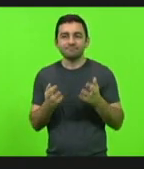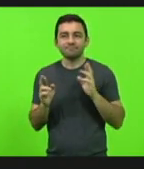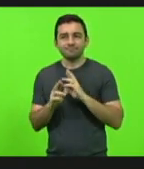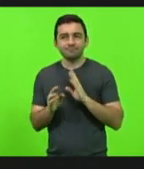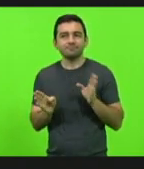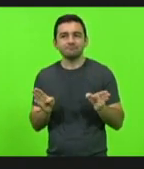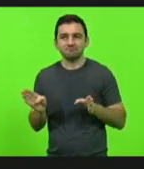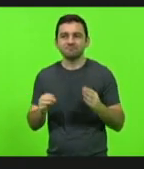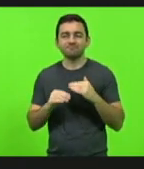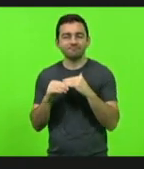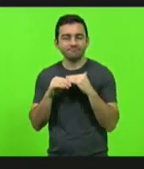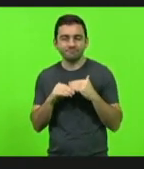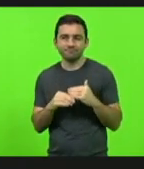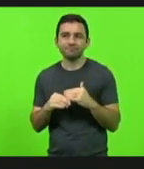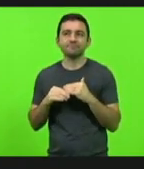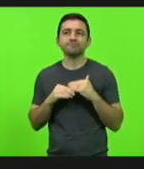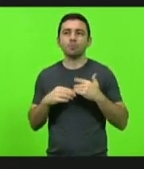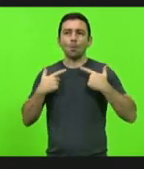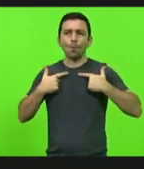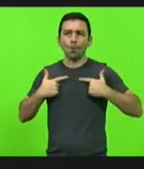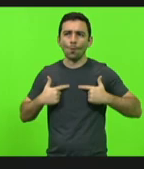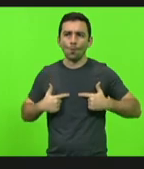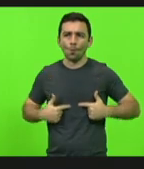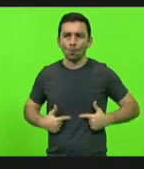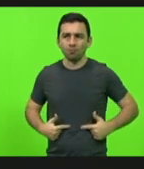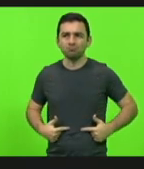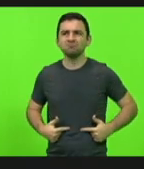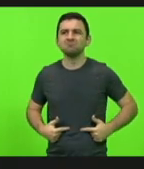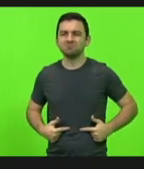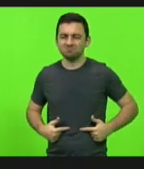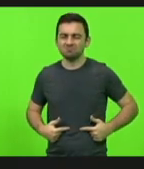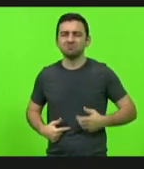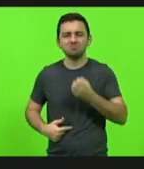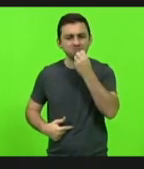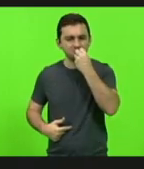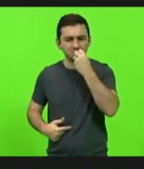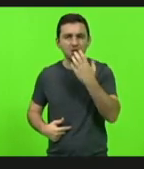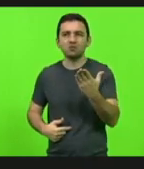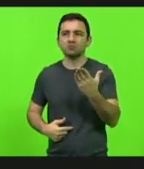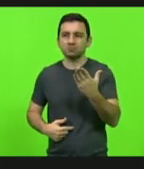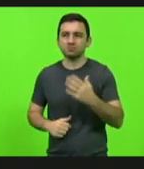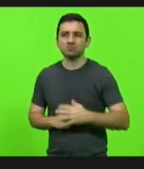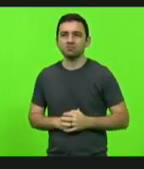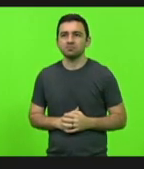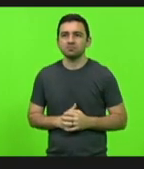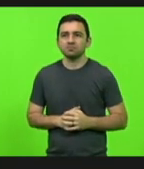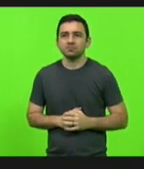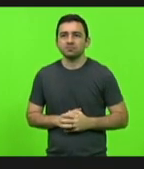da Igualdade da isonomia e fez um paralelo interessante obrigado